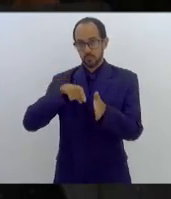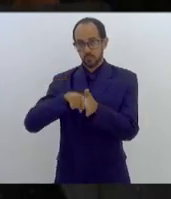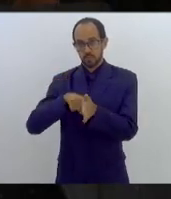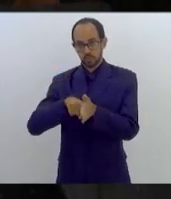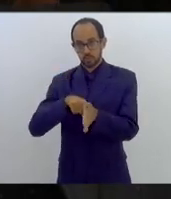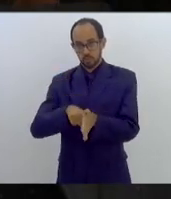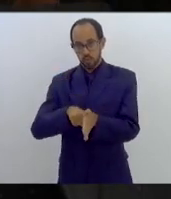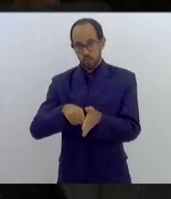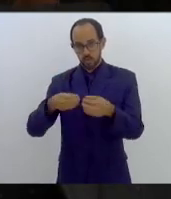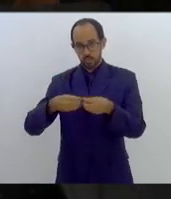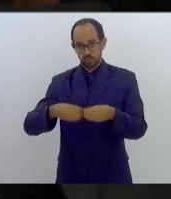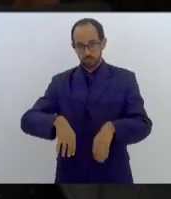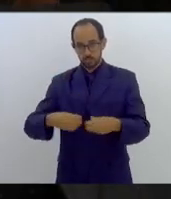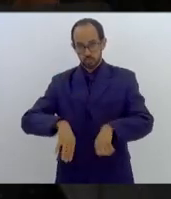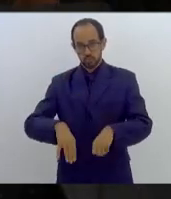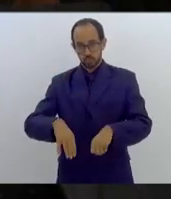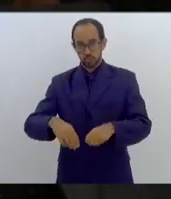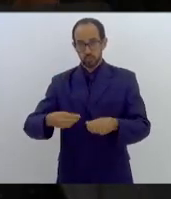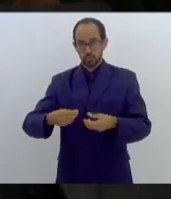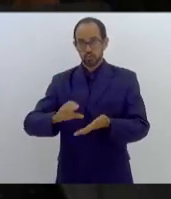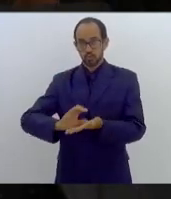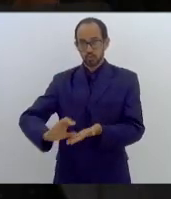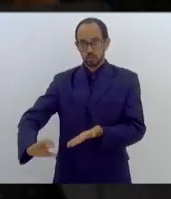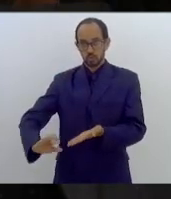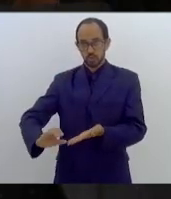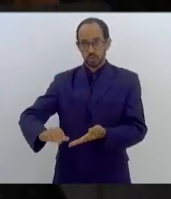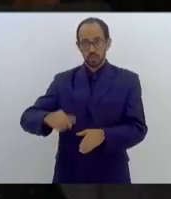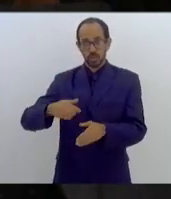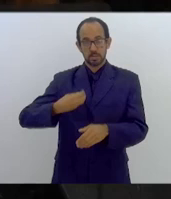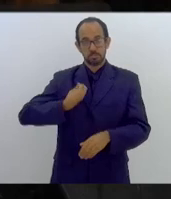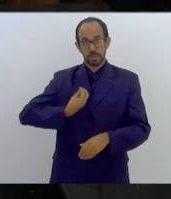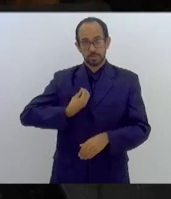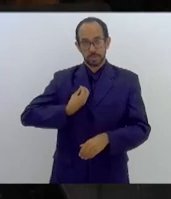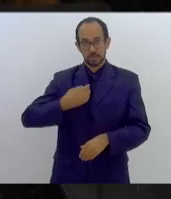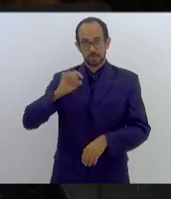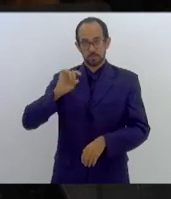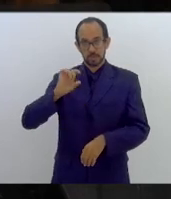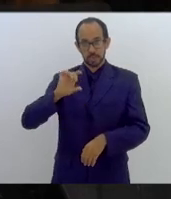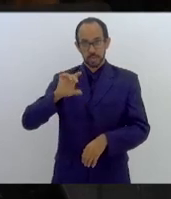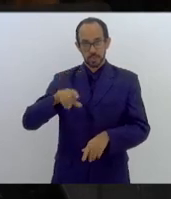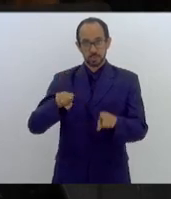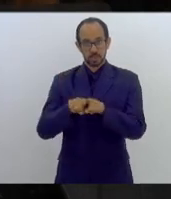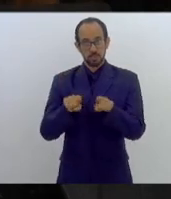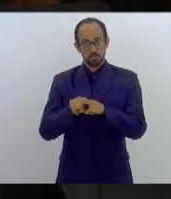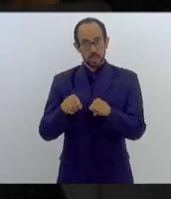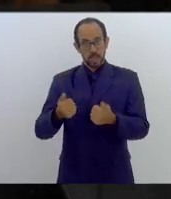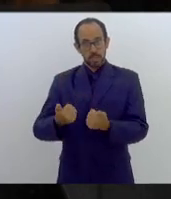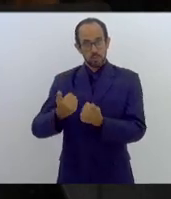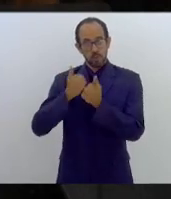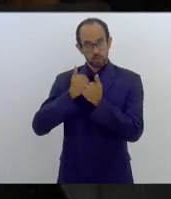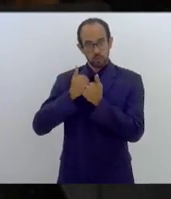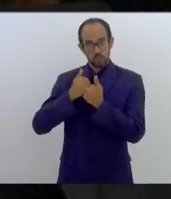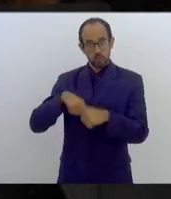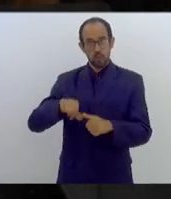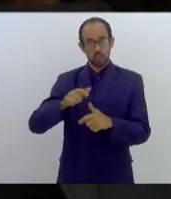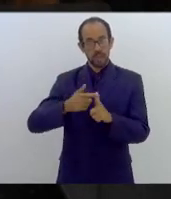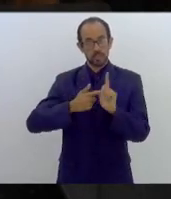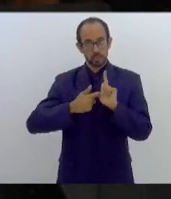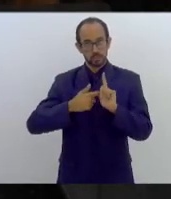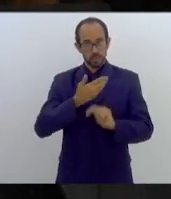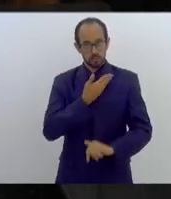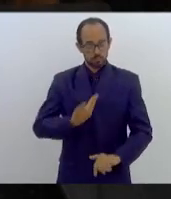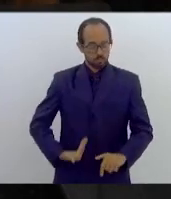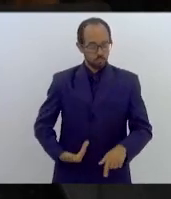nossas perdas de receita das participações especiais, nos assessorou na CPI da dívida pública,